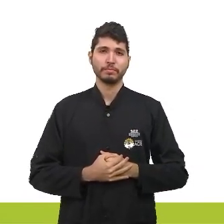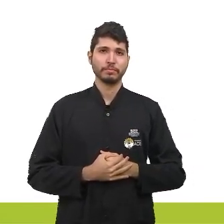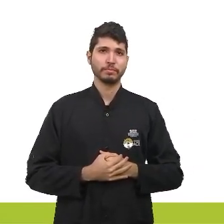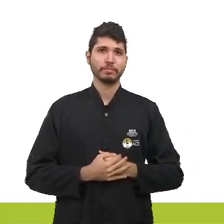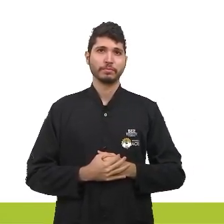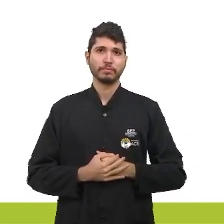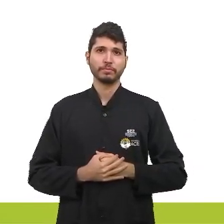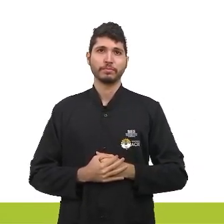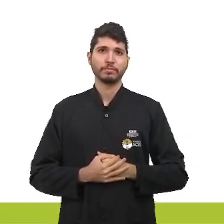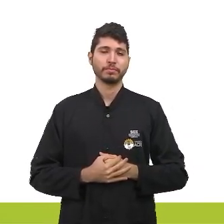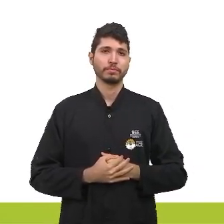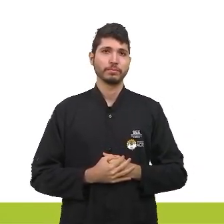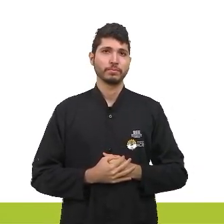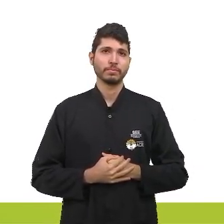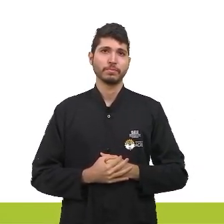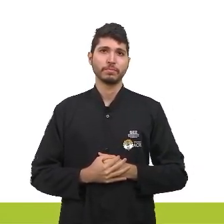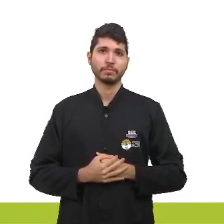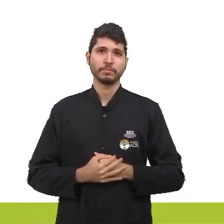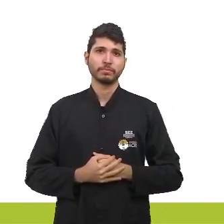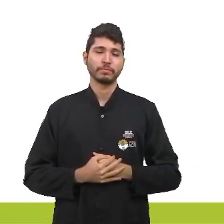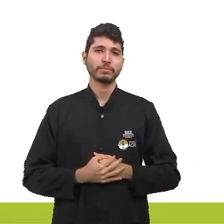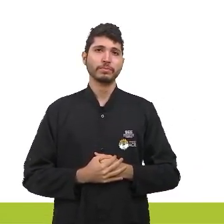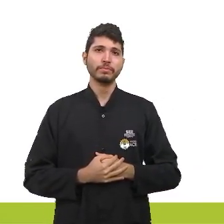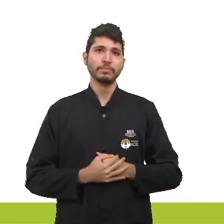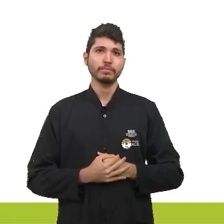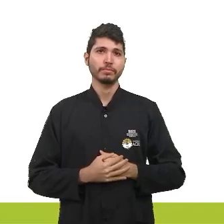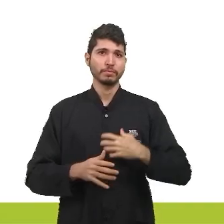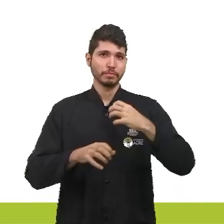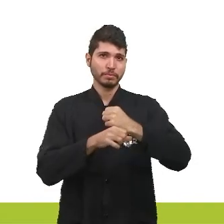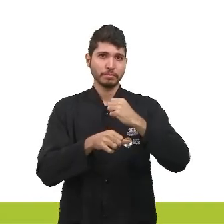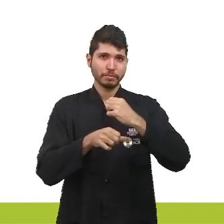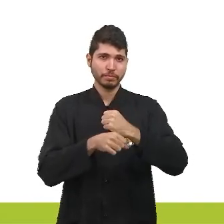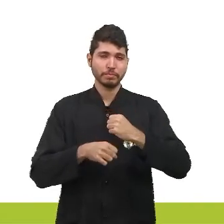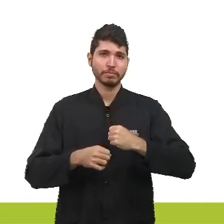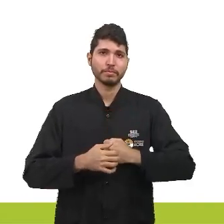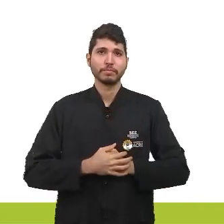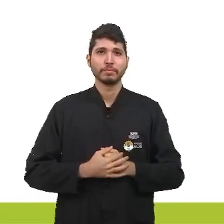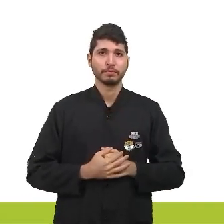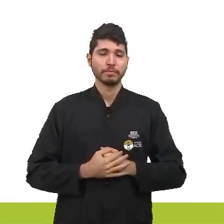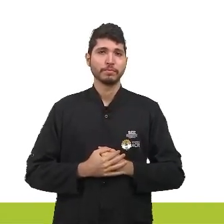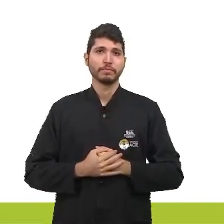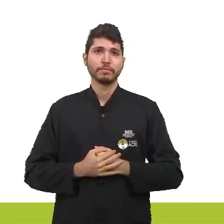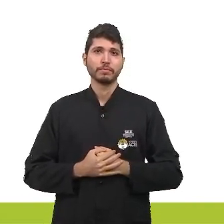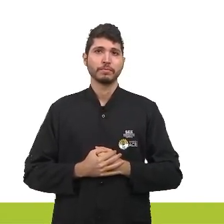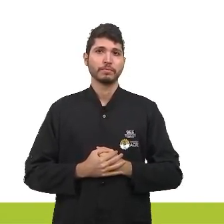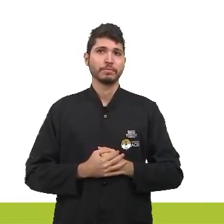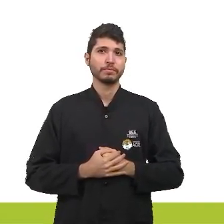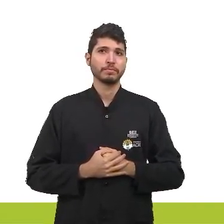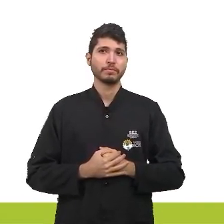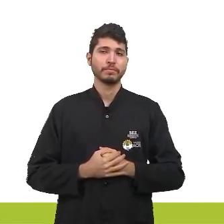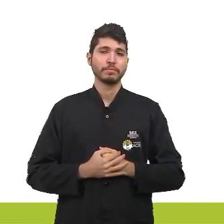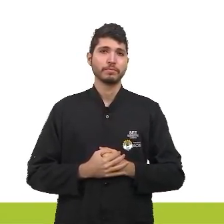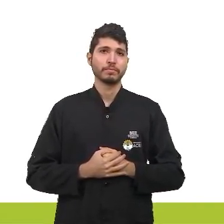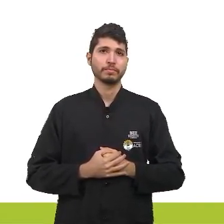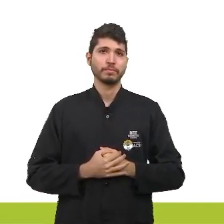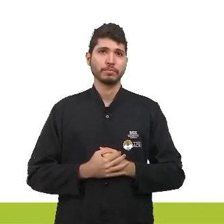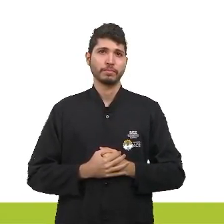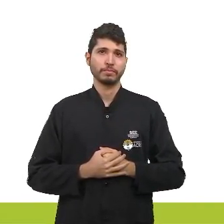Isso aqui vai dar um total de Vamos fazer as contas com